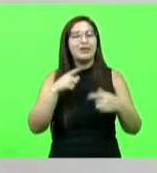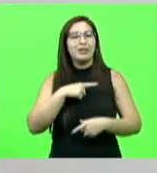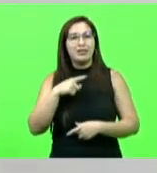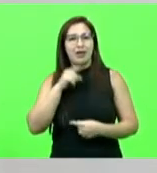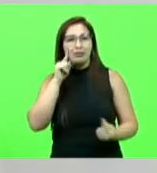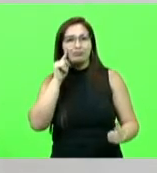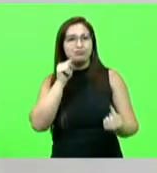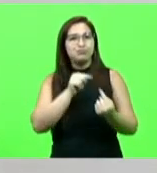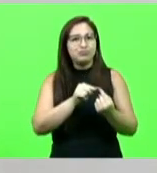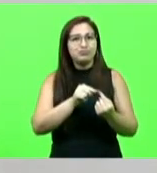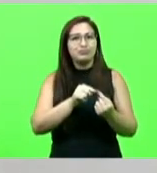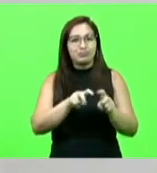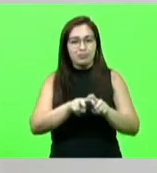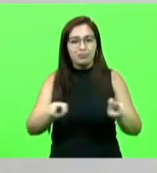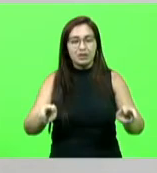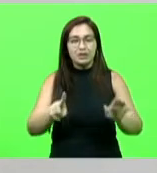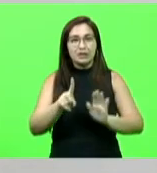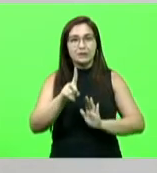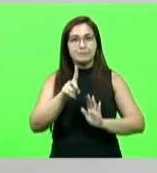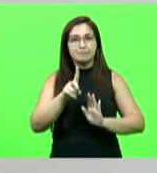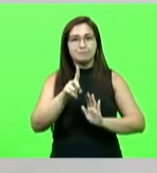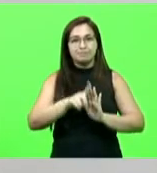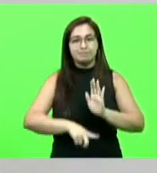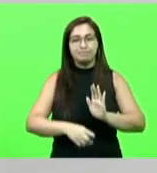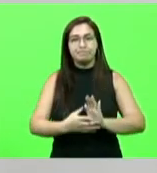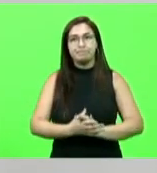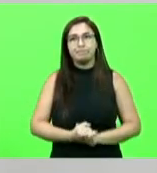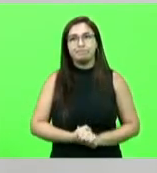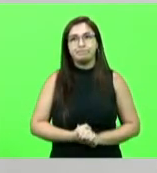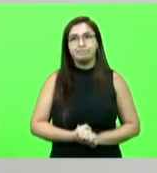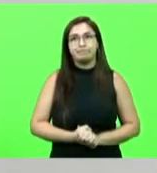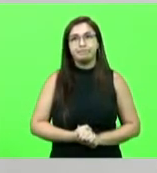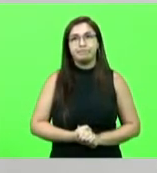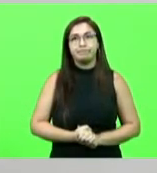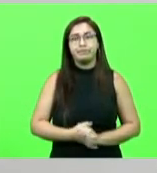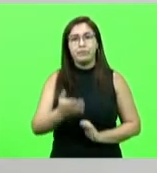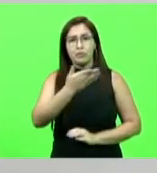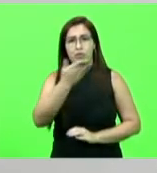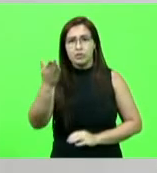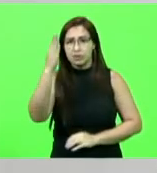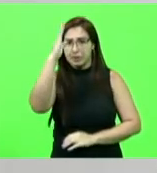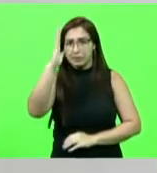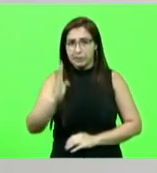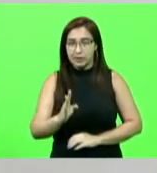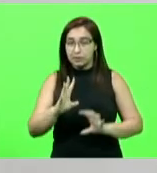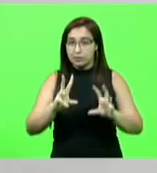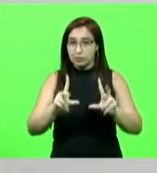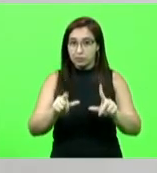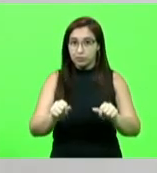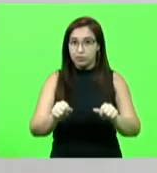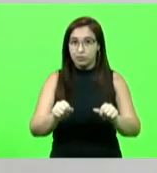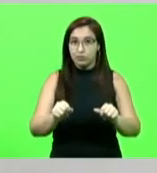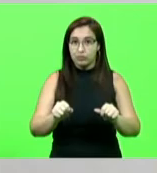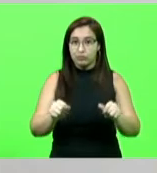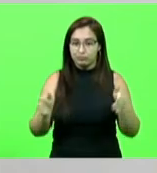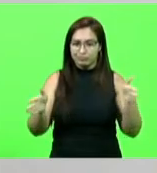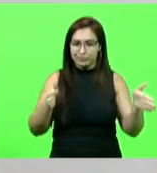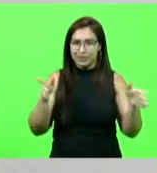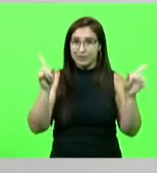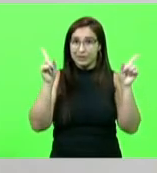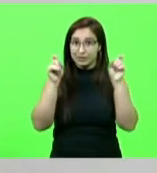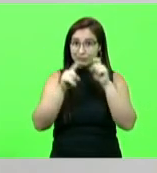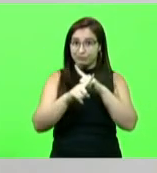mesa diretora. Eu quero chamar a atenção do Brasil. Estamos passando por momentos difíceis.